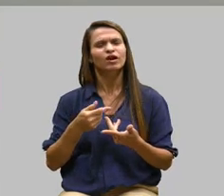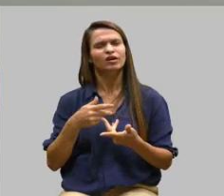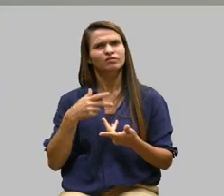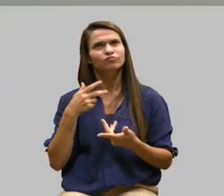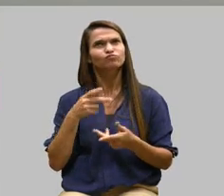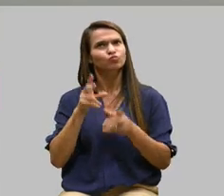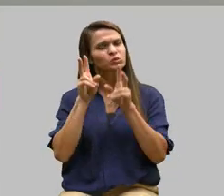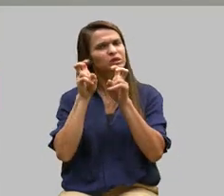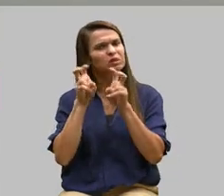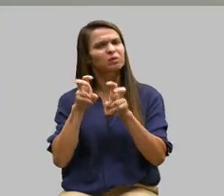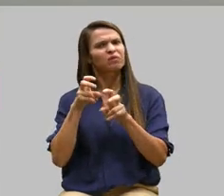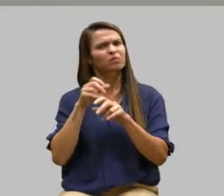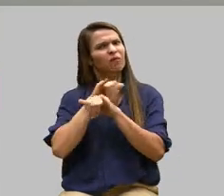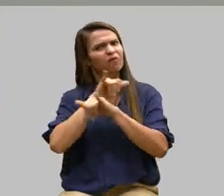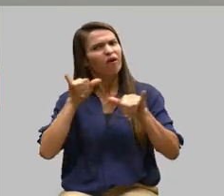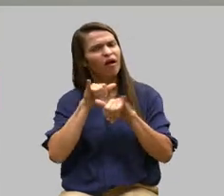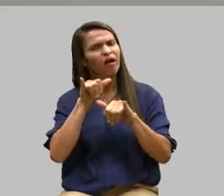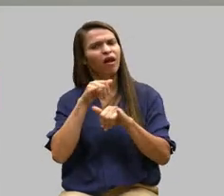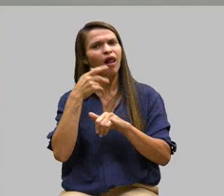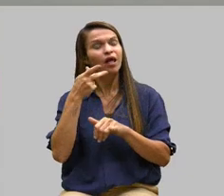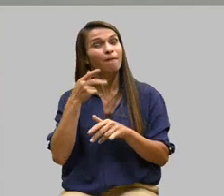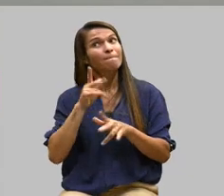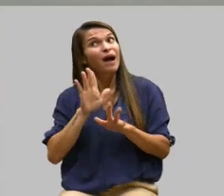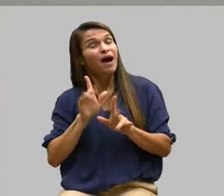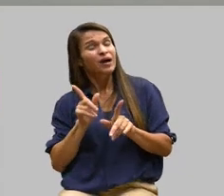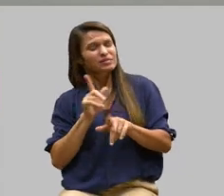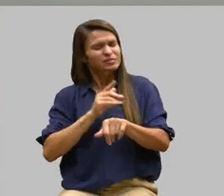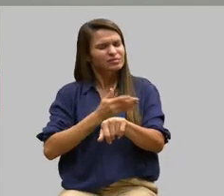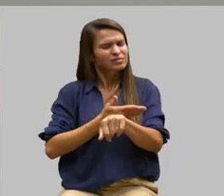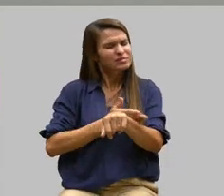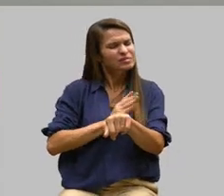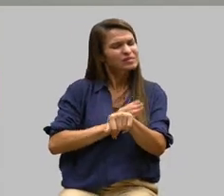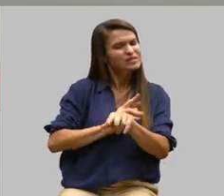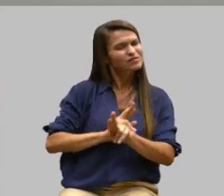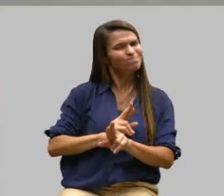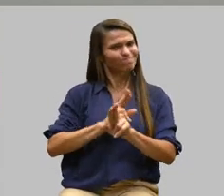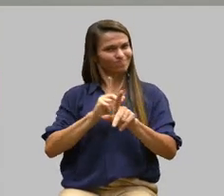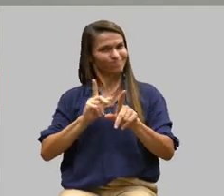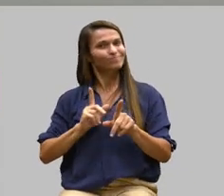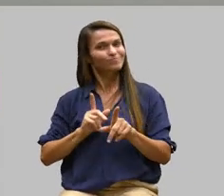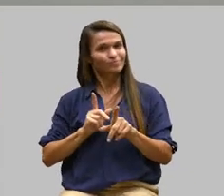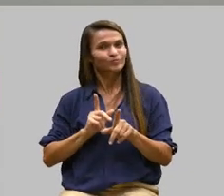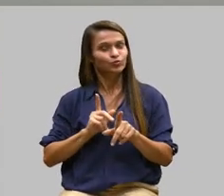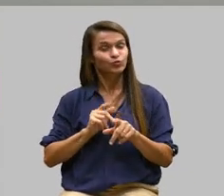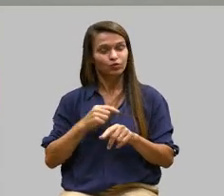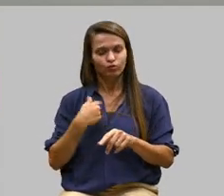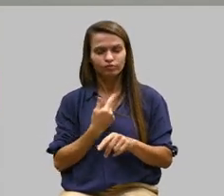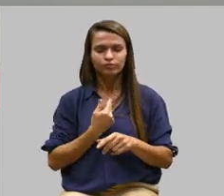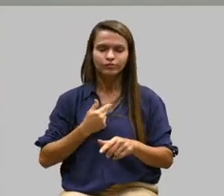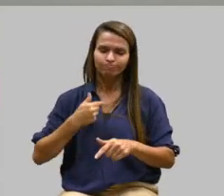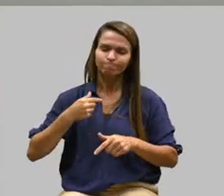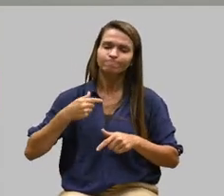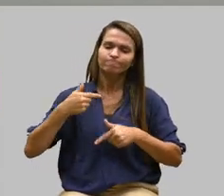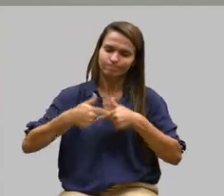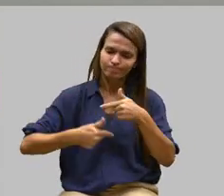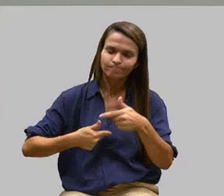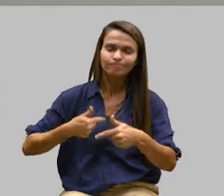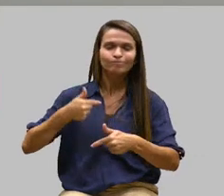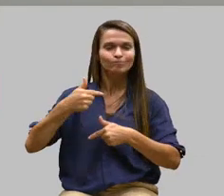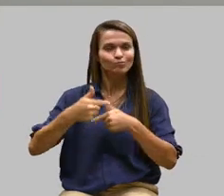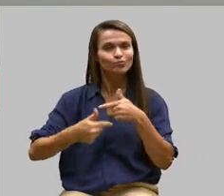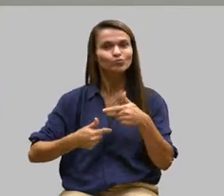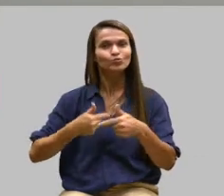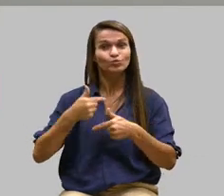muito divulgada mas na prática não está sendo bem atendido e nós vamos trabalhar constantemente